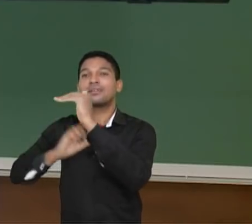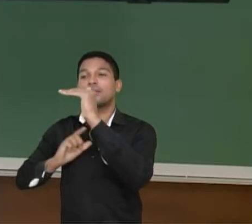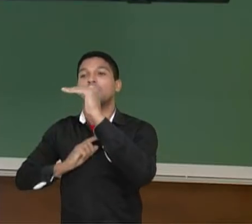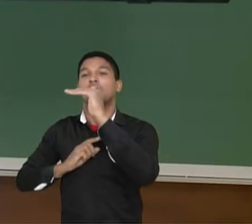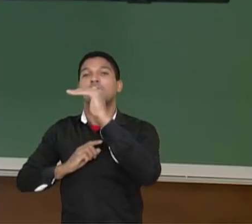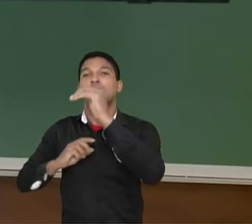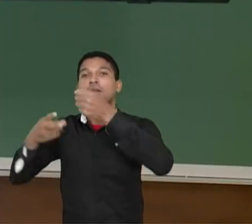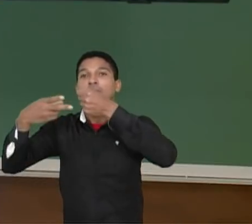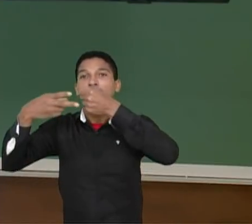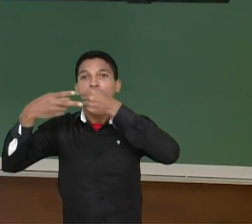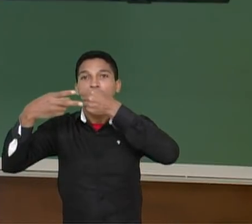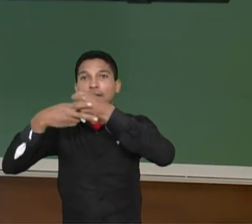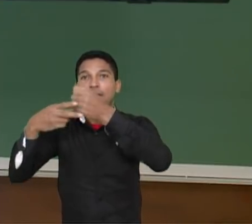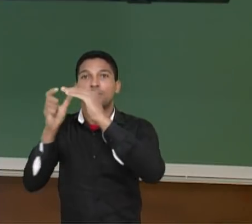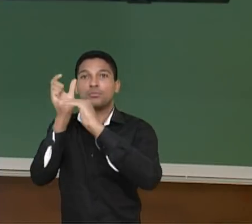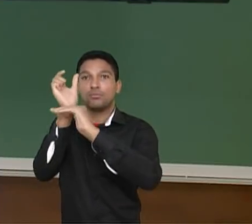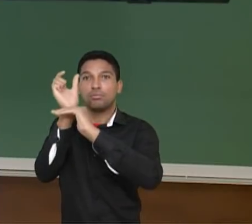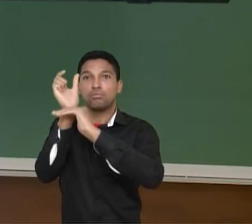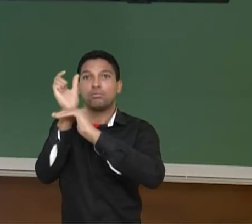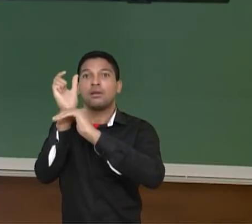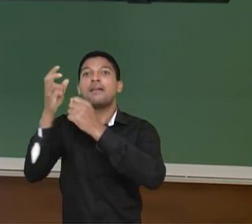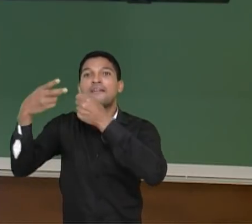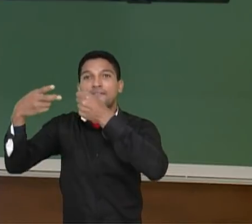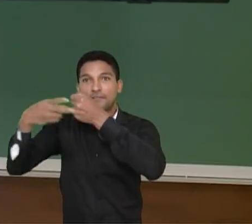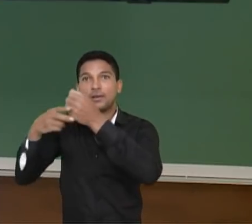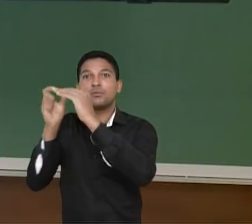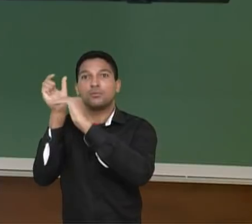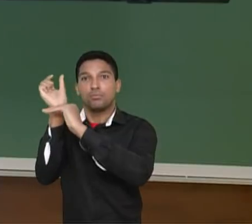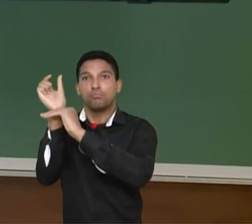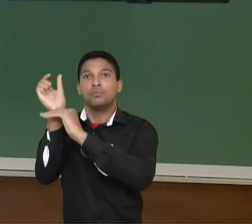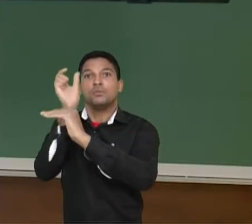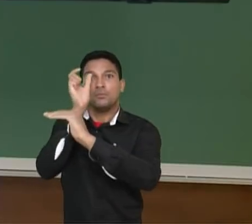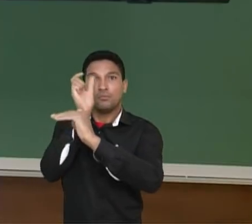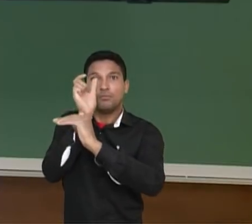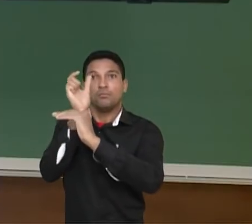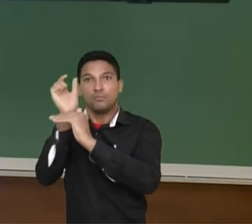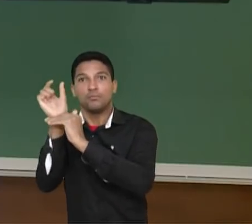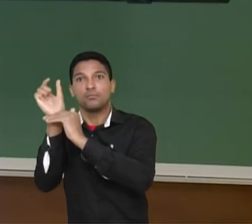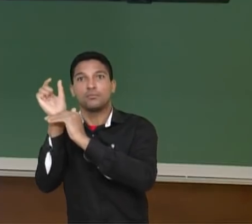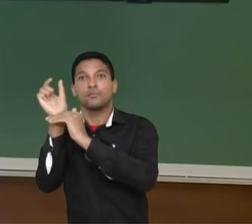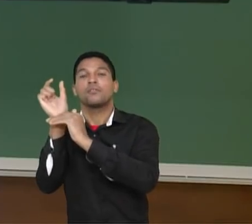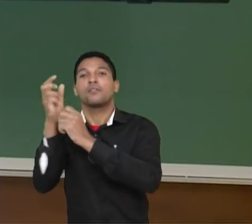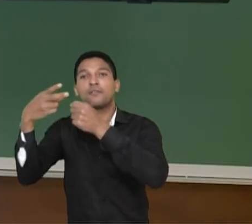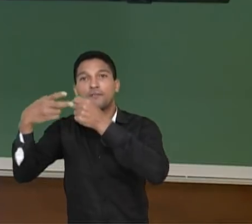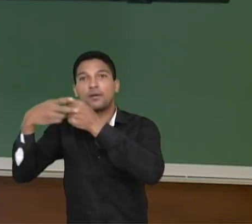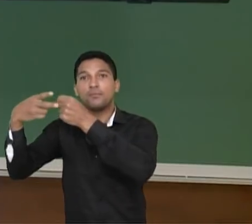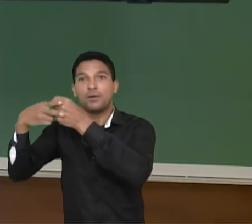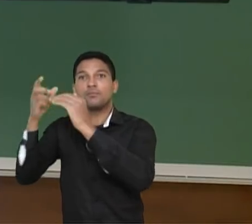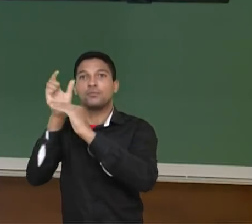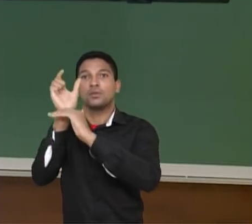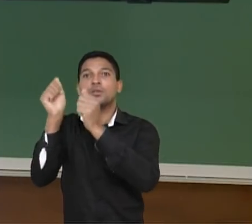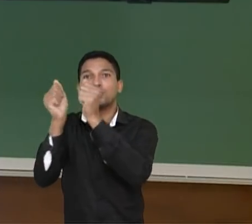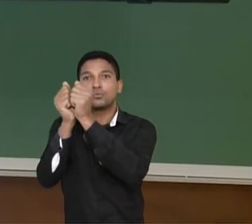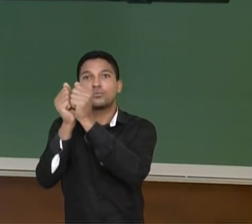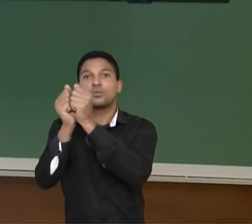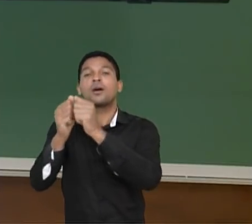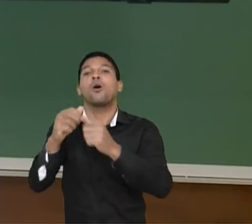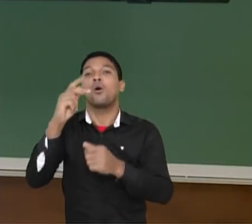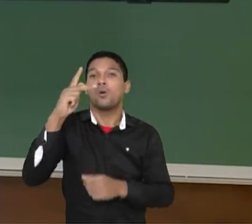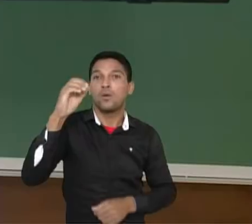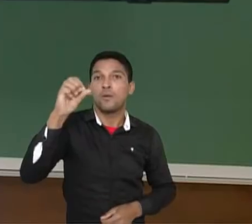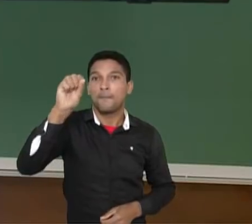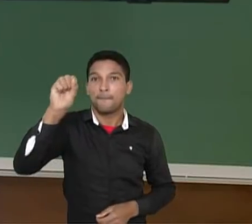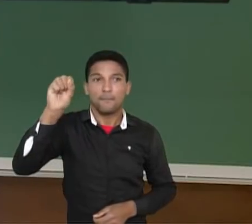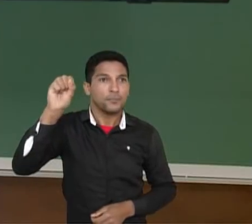outro. Repare aqui, ó, possa ver. Possa ver é uma locução verbal, tá? Uma locução verbal porque são